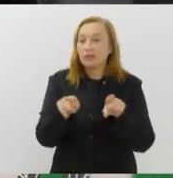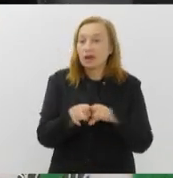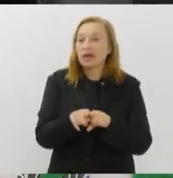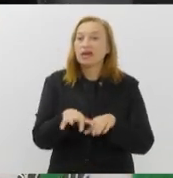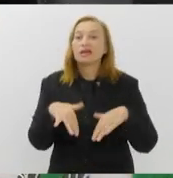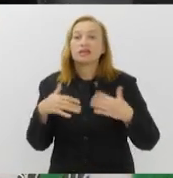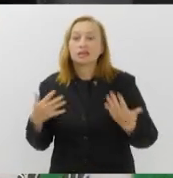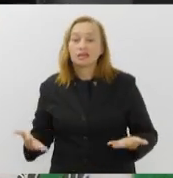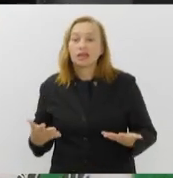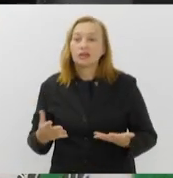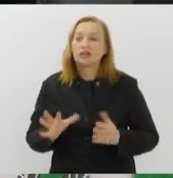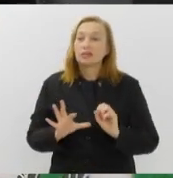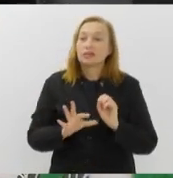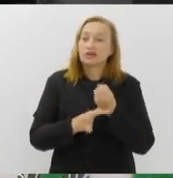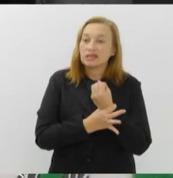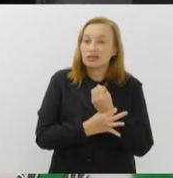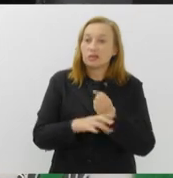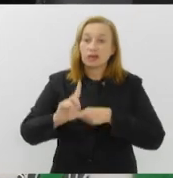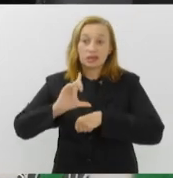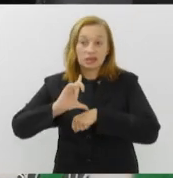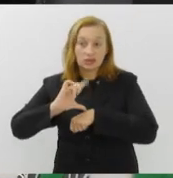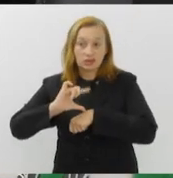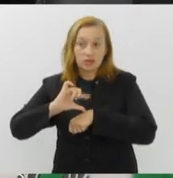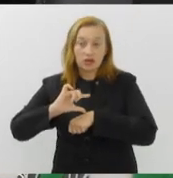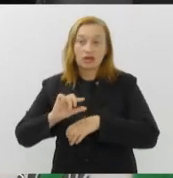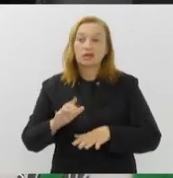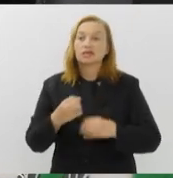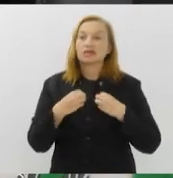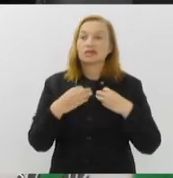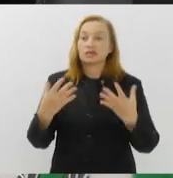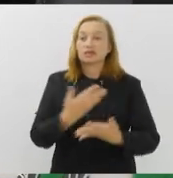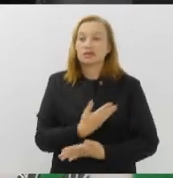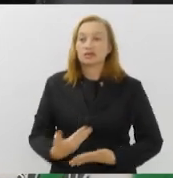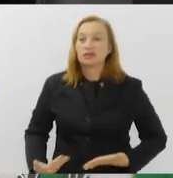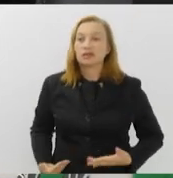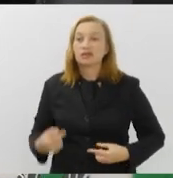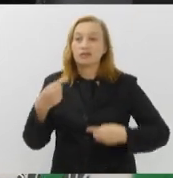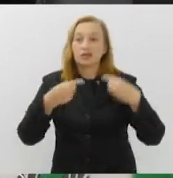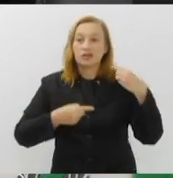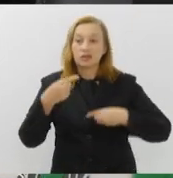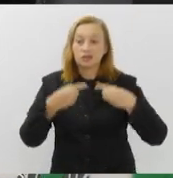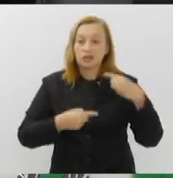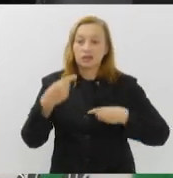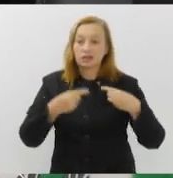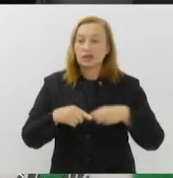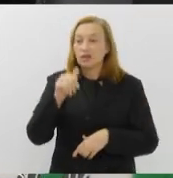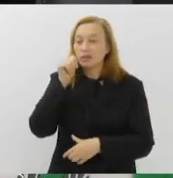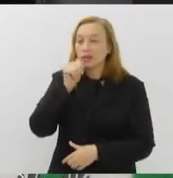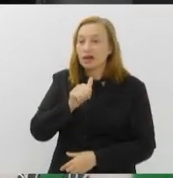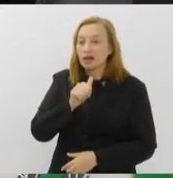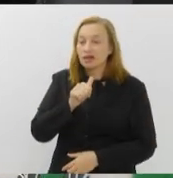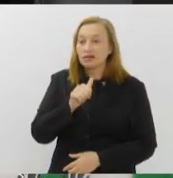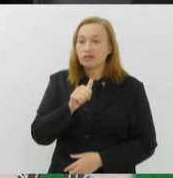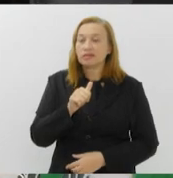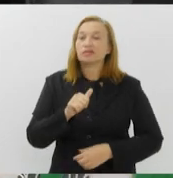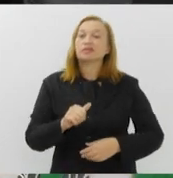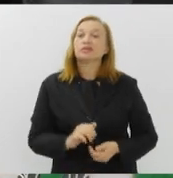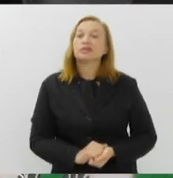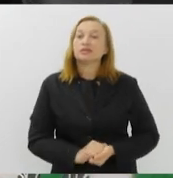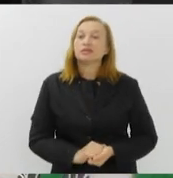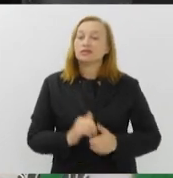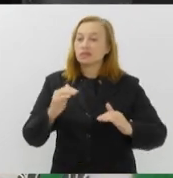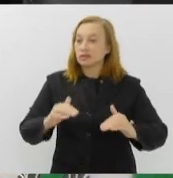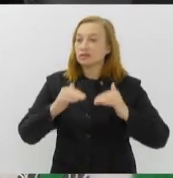Então, para garantir aí o horário dessa audiência pública, que vai discutir as mulheres como agentes populares de